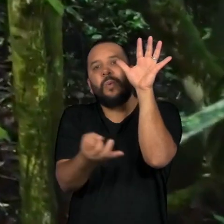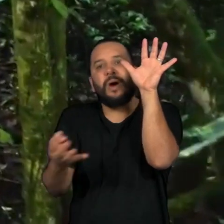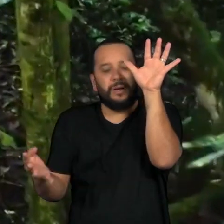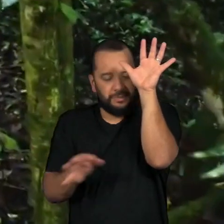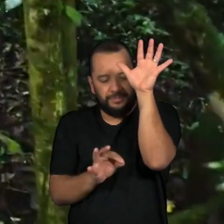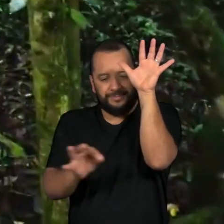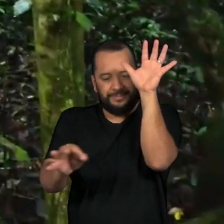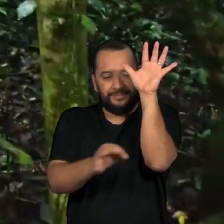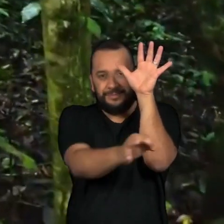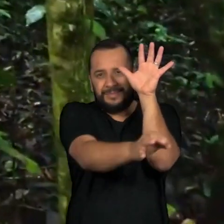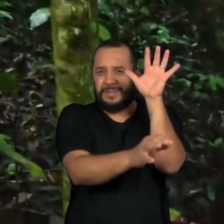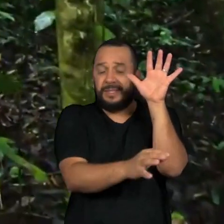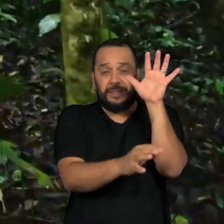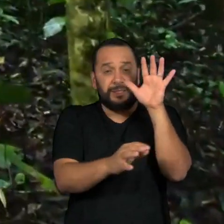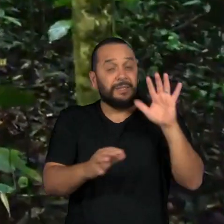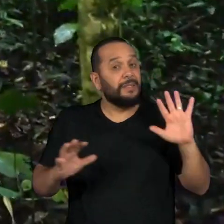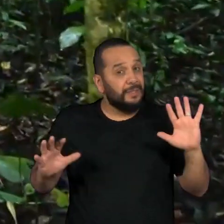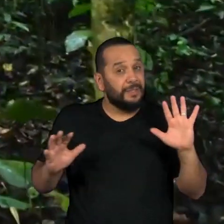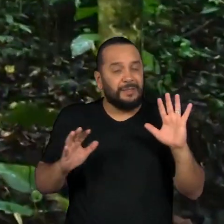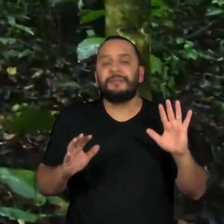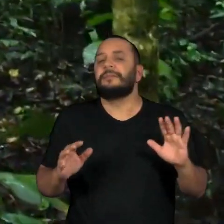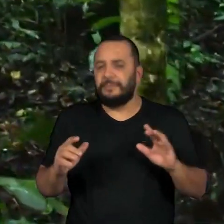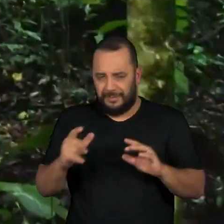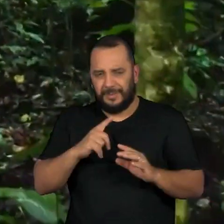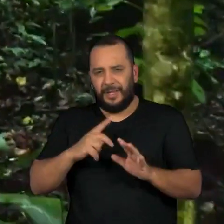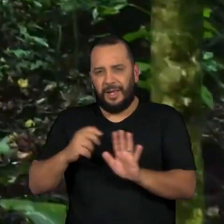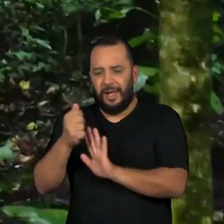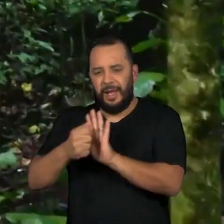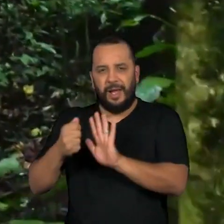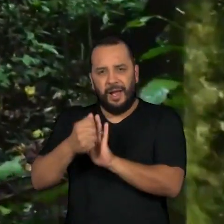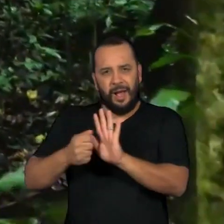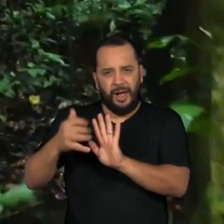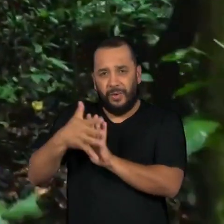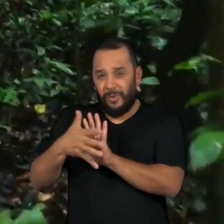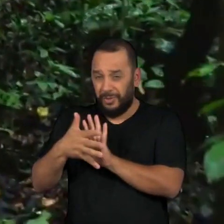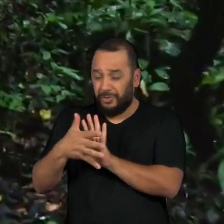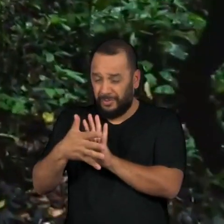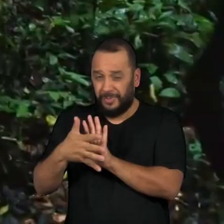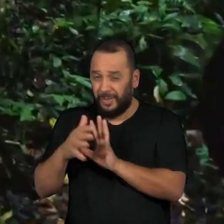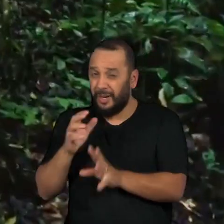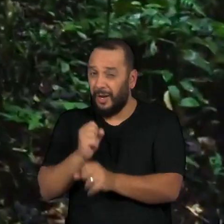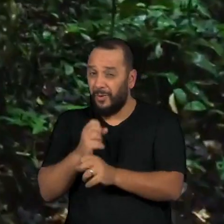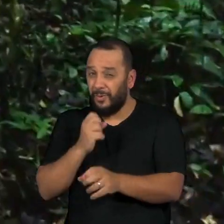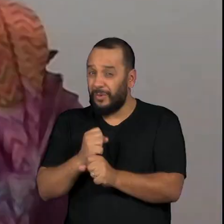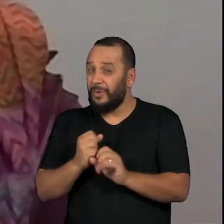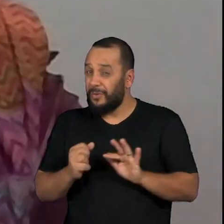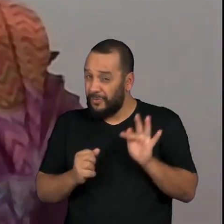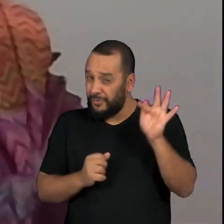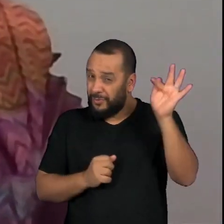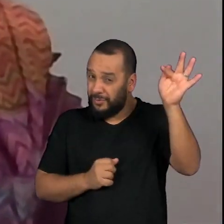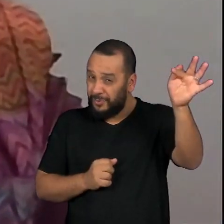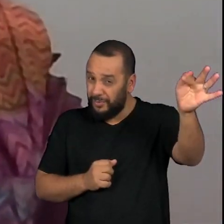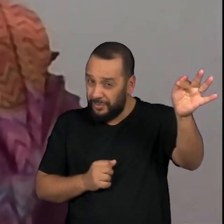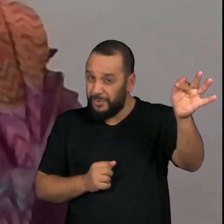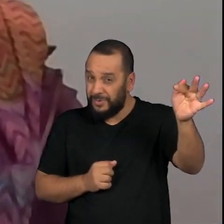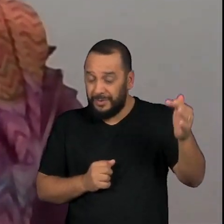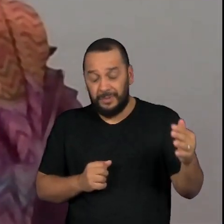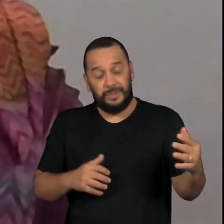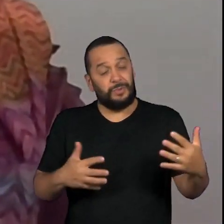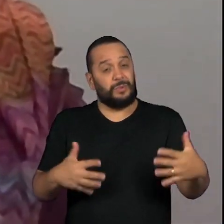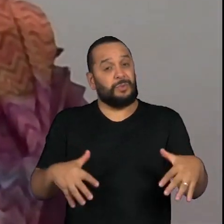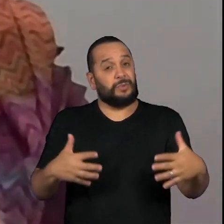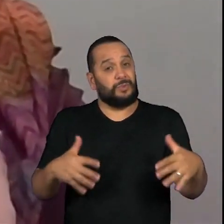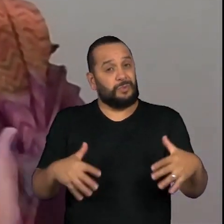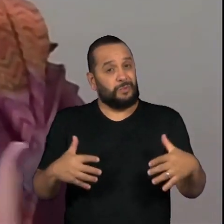As projeções sobre as mudanças na vegetação não são nada animadoras. O nosso trabalho,